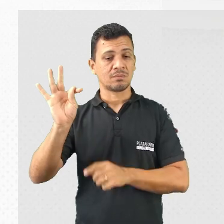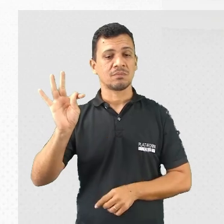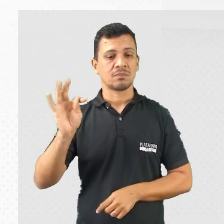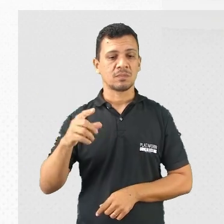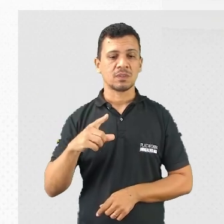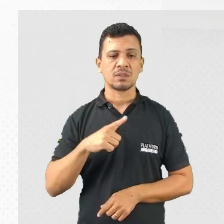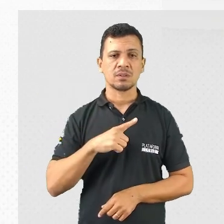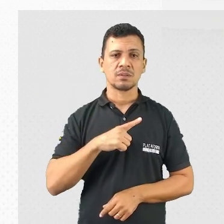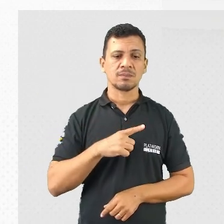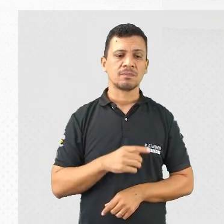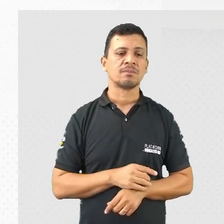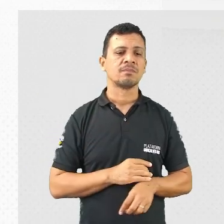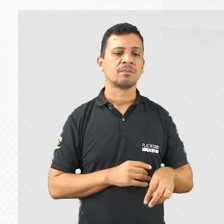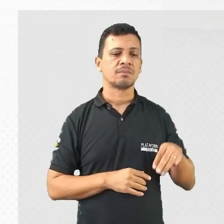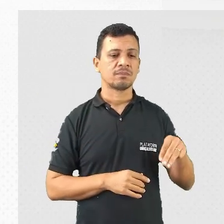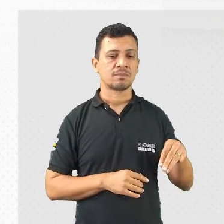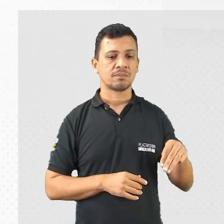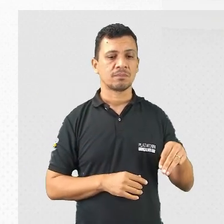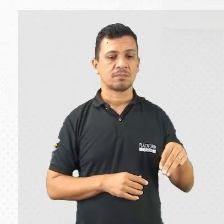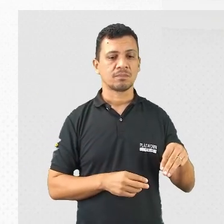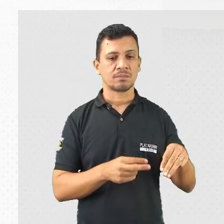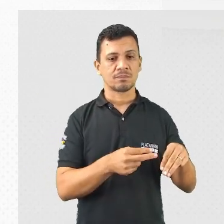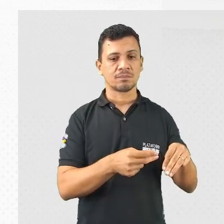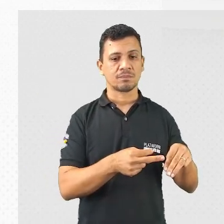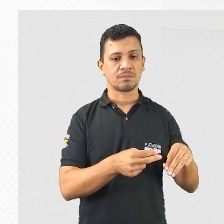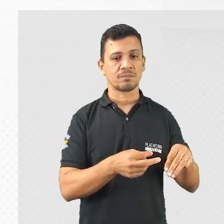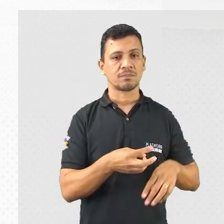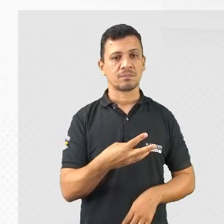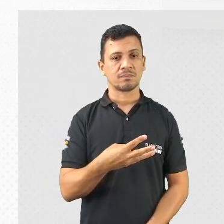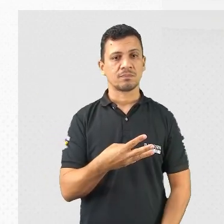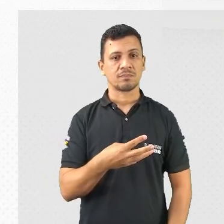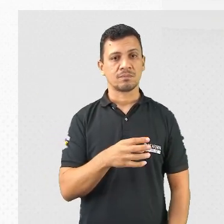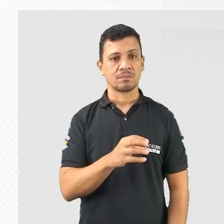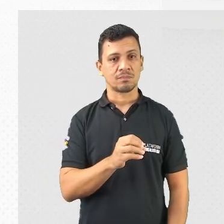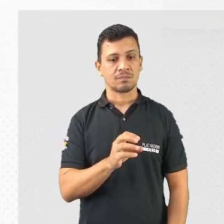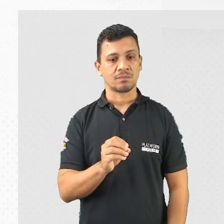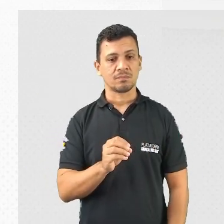teremos que o montante vai ser igual a 300